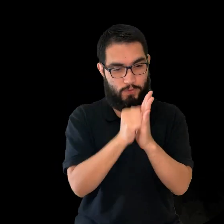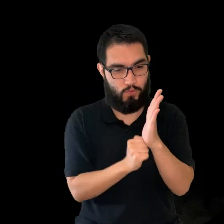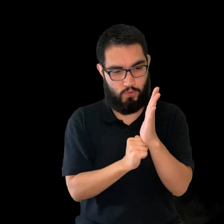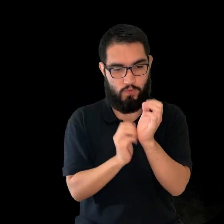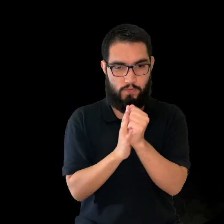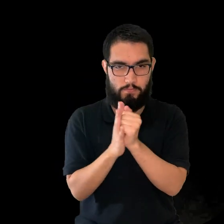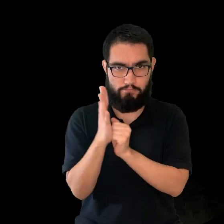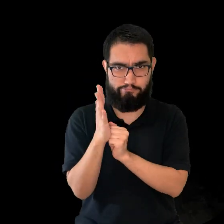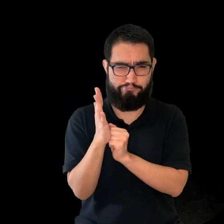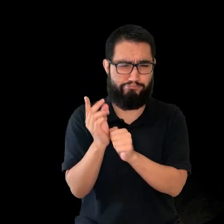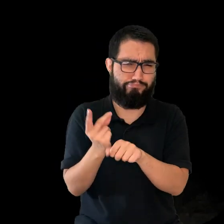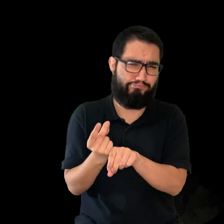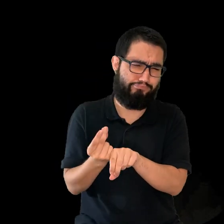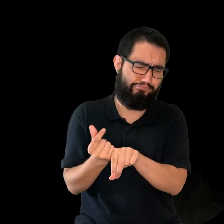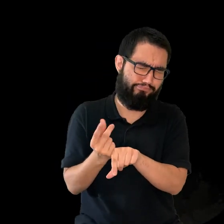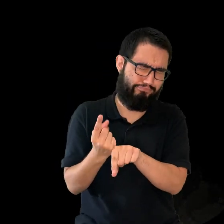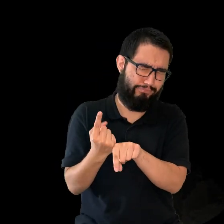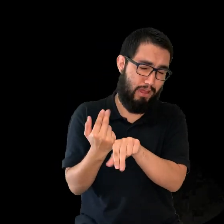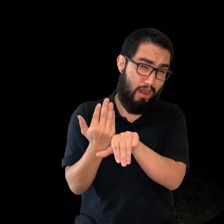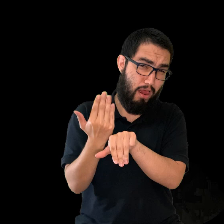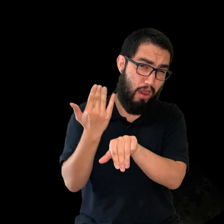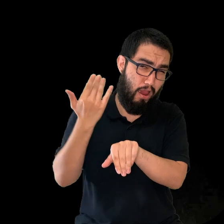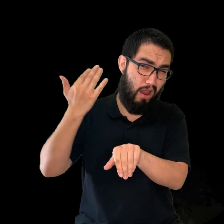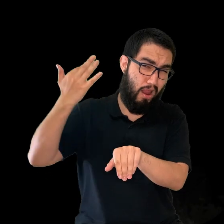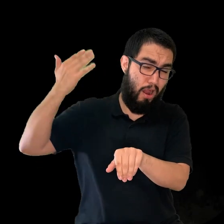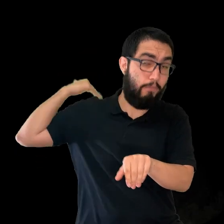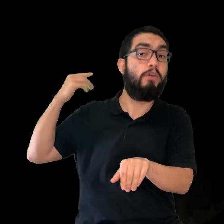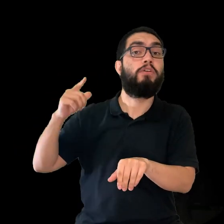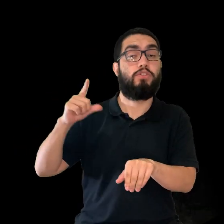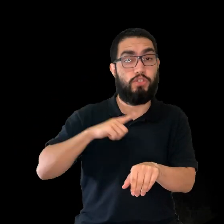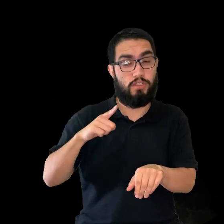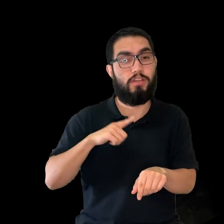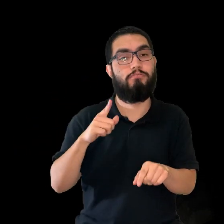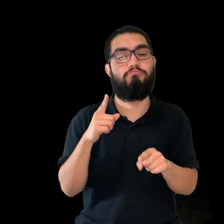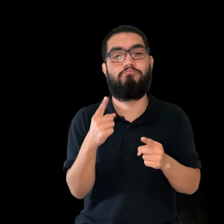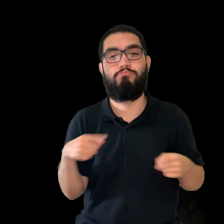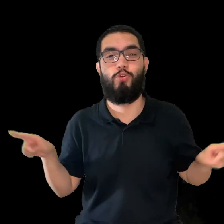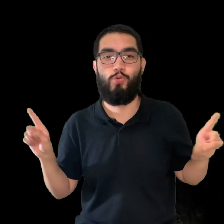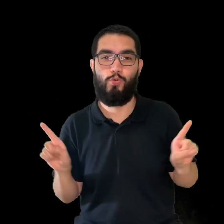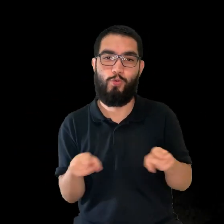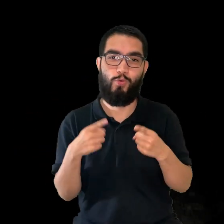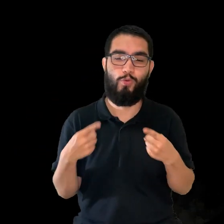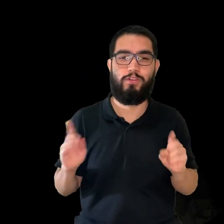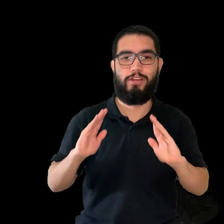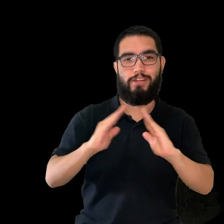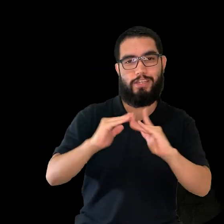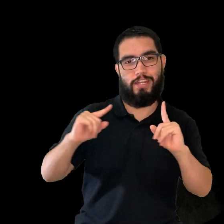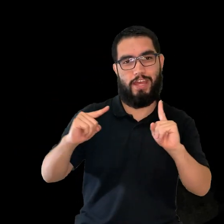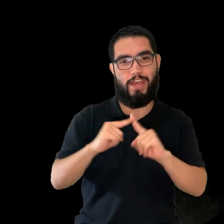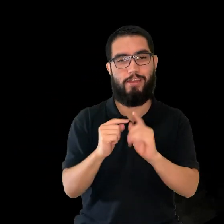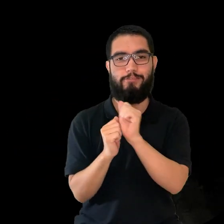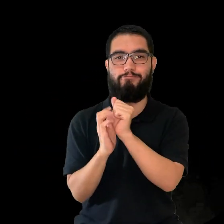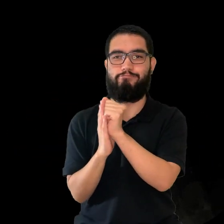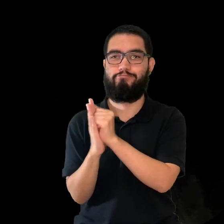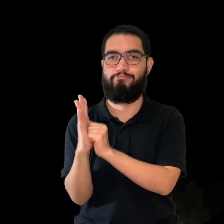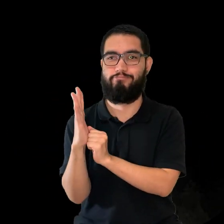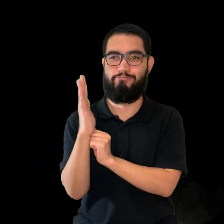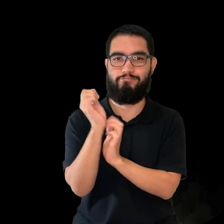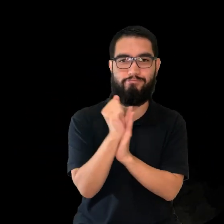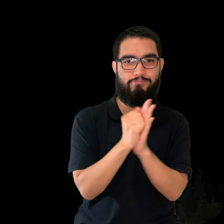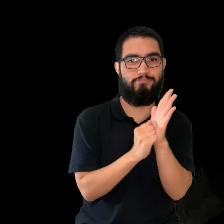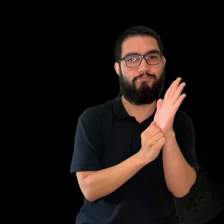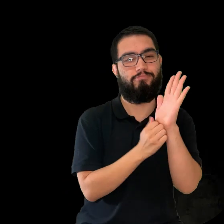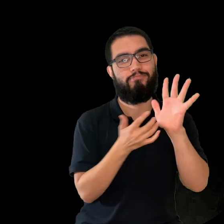questão da luva, há muito tempo atrás, muitas pessoas utilizavam principalmente em coral, nas igrejas,